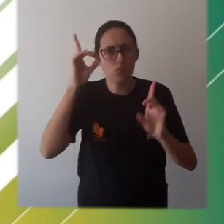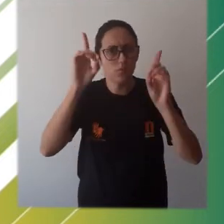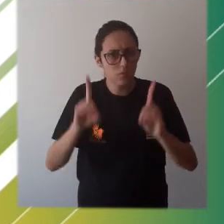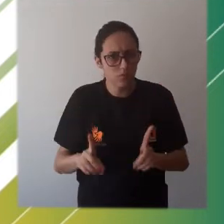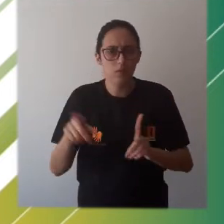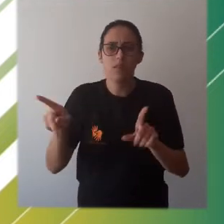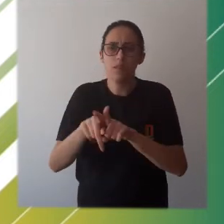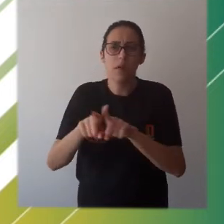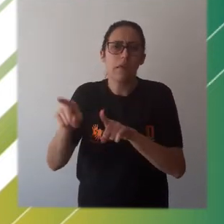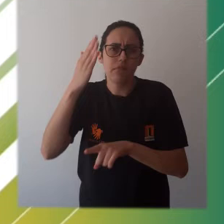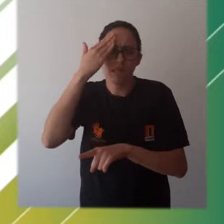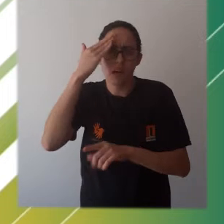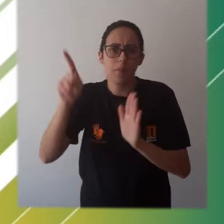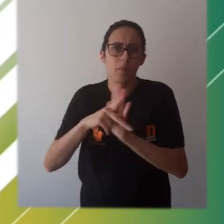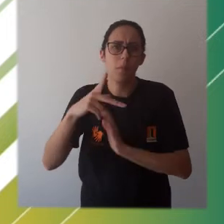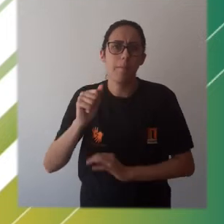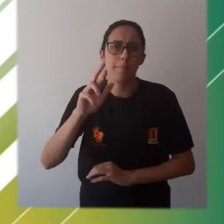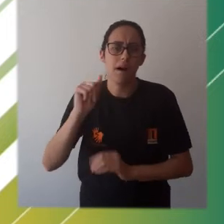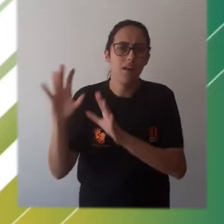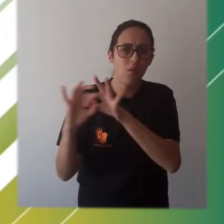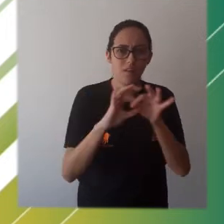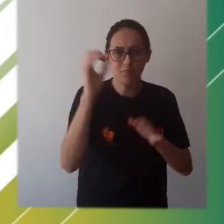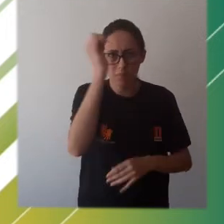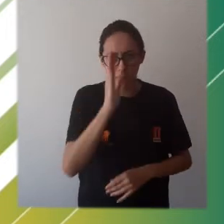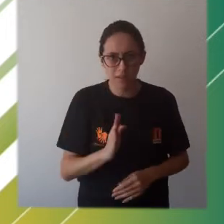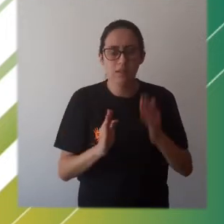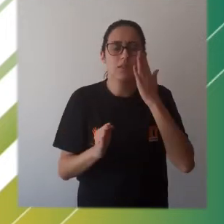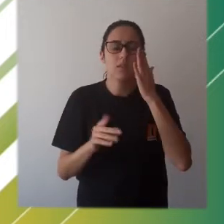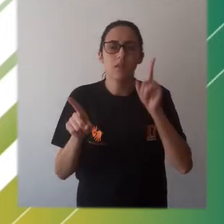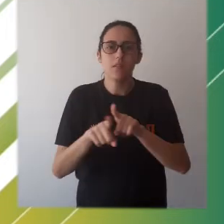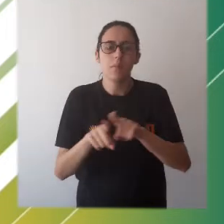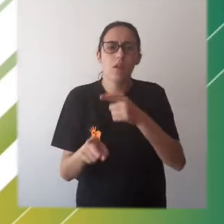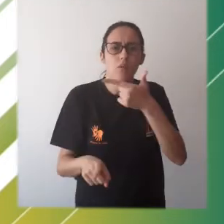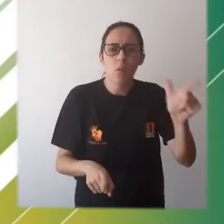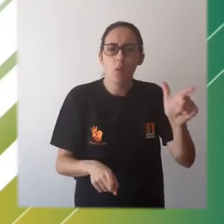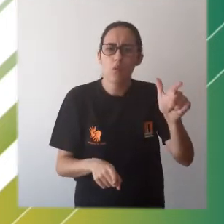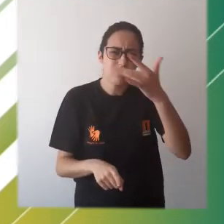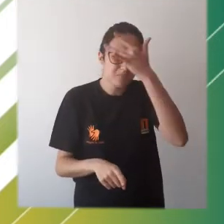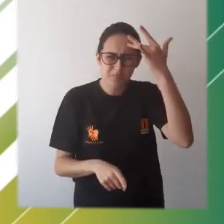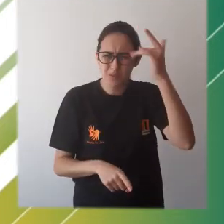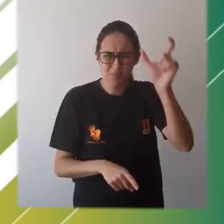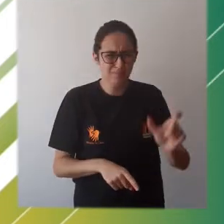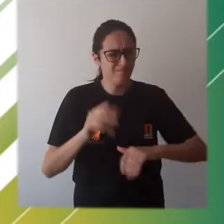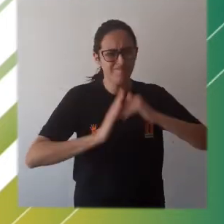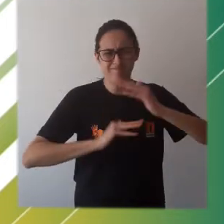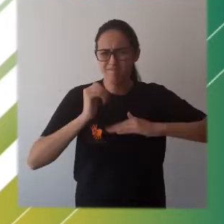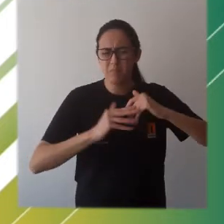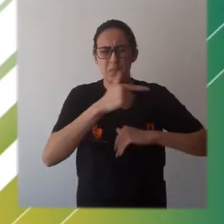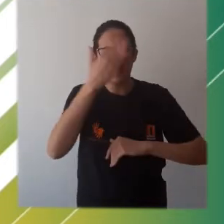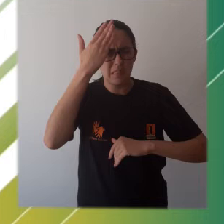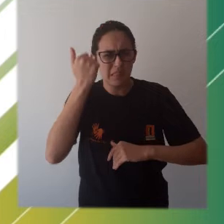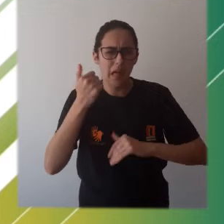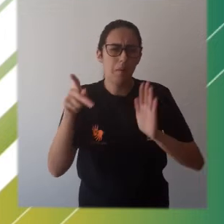atuações dentro do Comitê Paralímpico Brasileiro. Nós temos o Moisés Batista, atleta renomado em